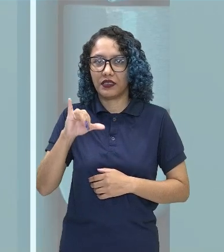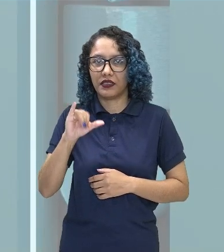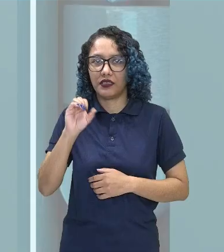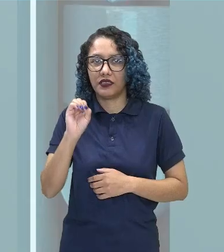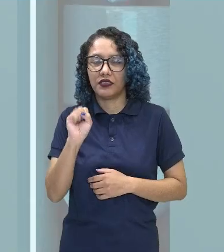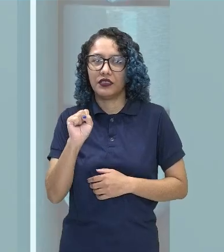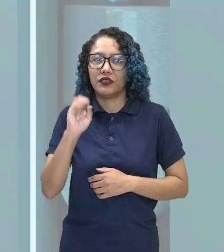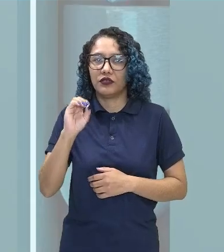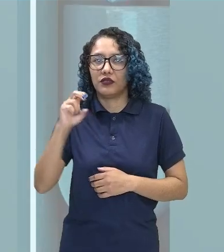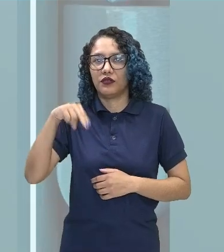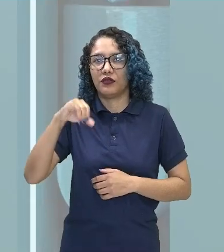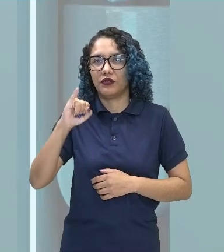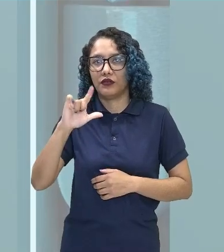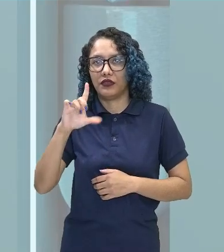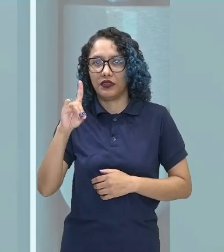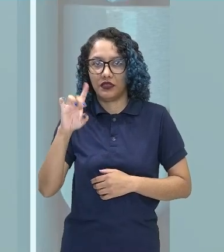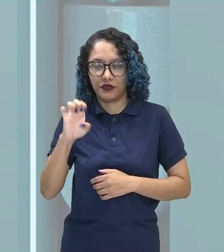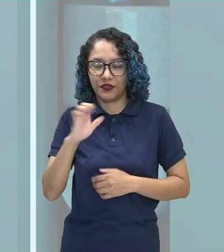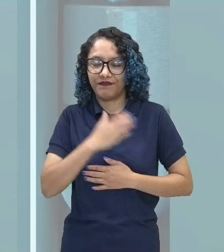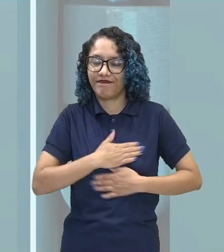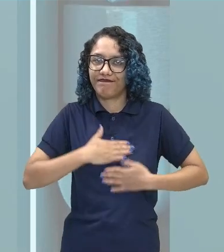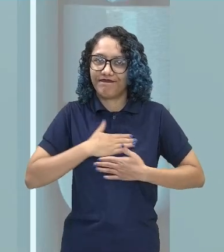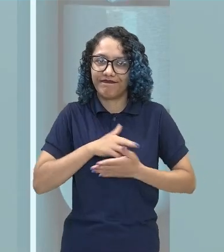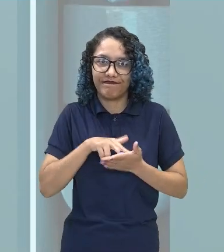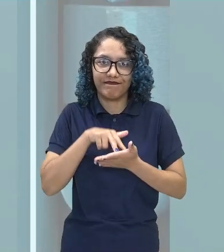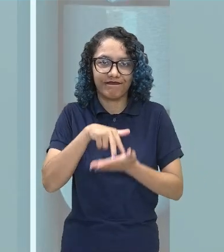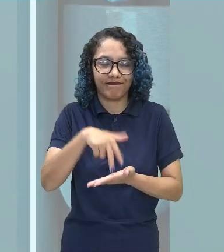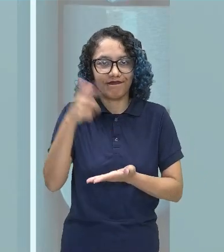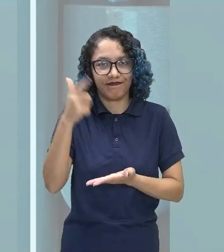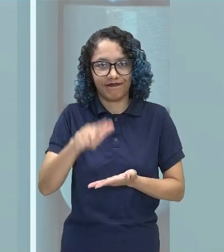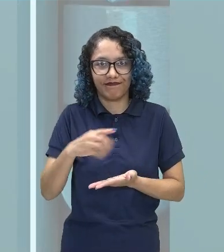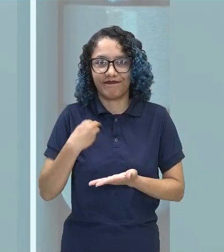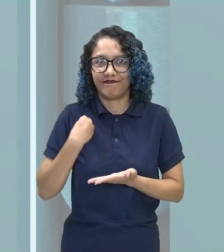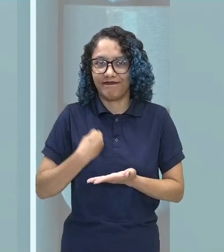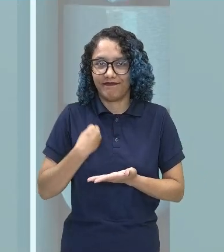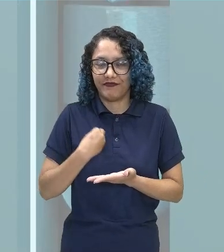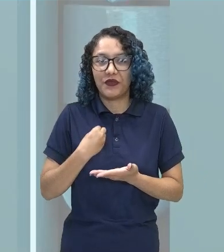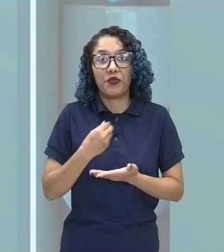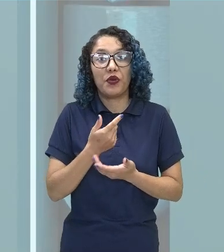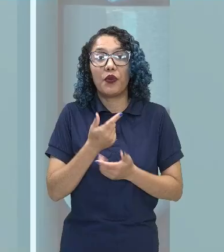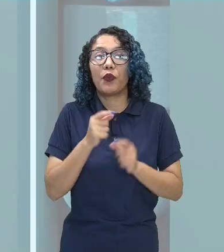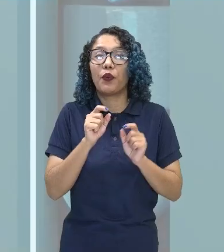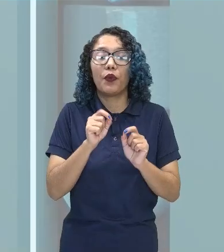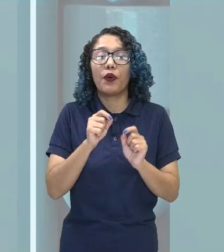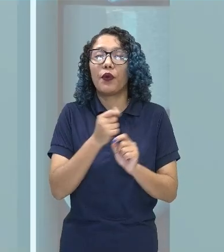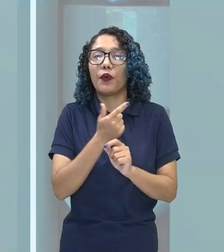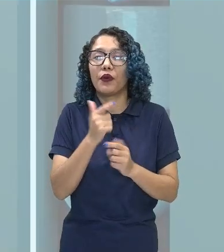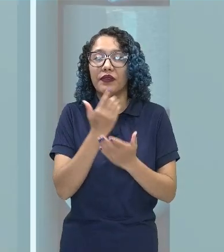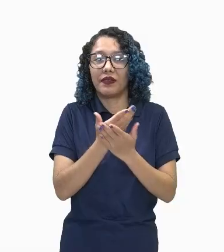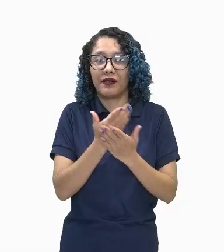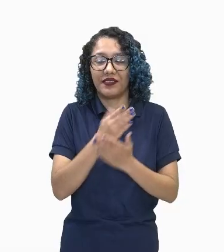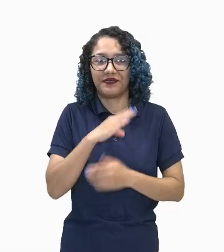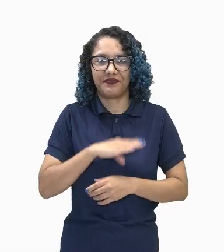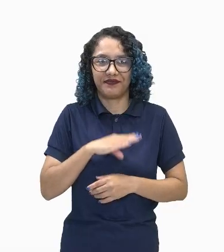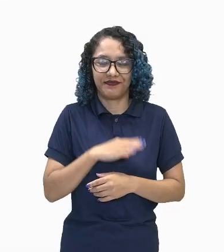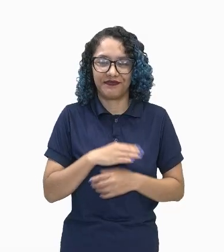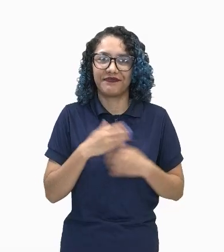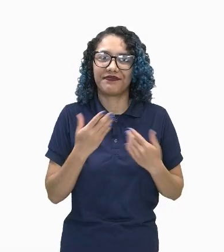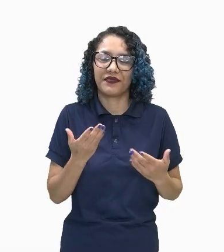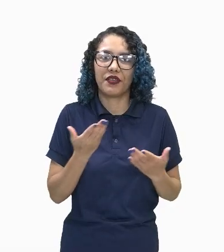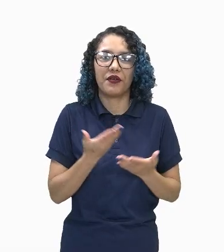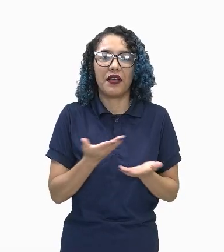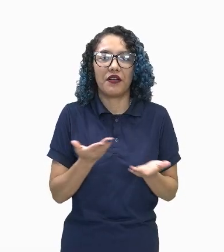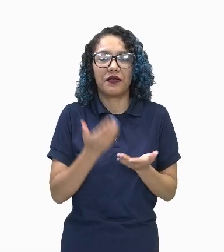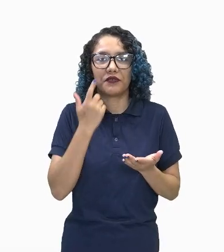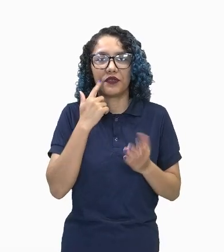Risonilde Araújo e é sempre um prazer estar aqui novamente com vocês para mais uma aula de língua portuguesa. Então, a gente vai